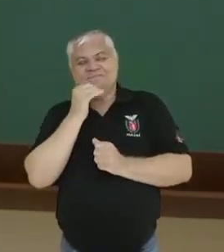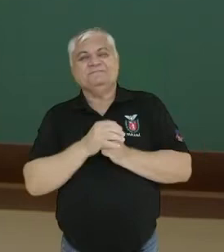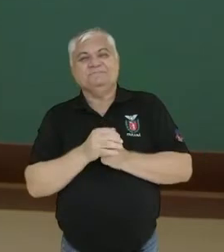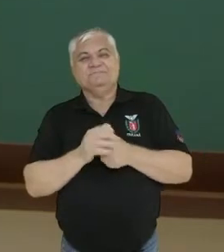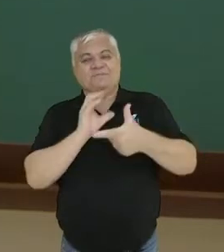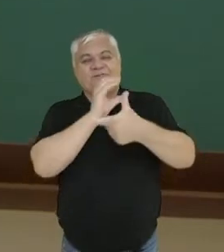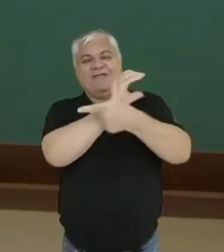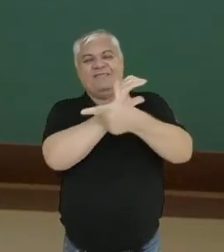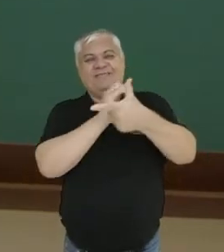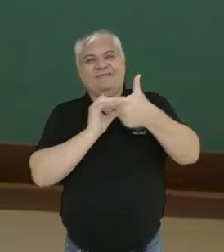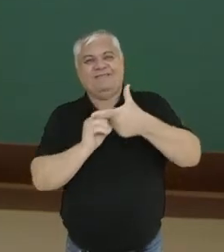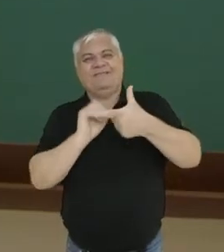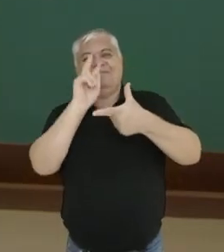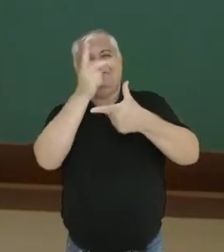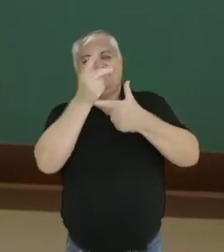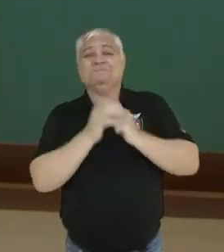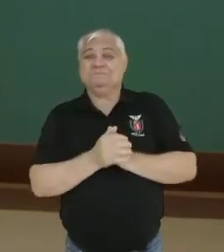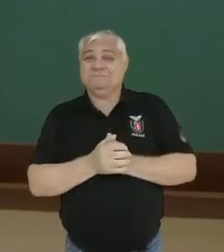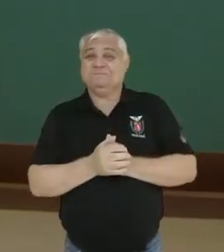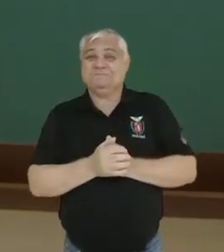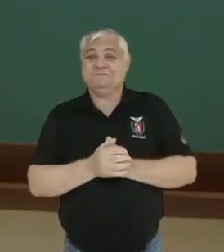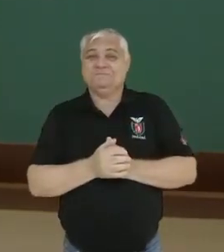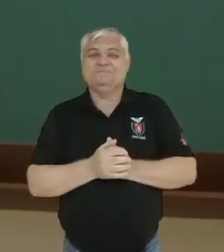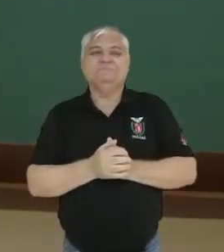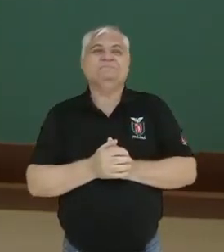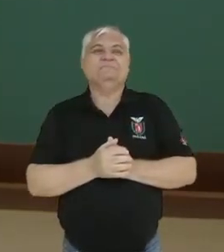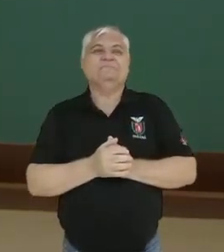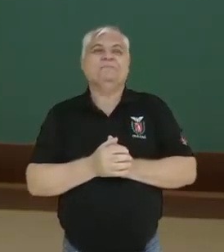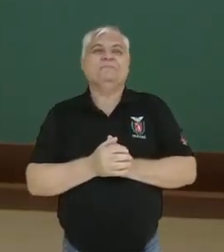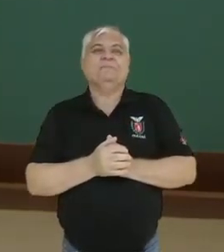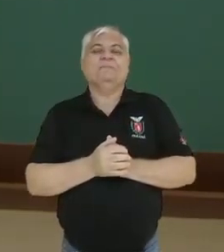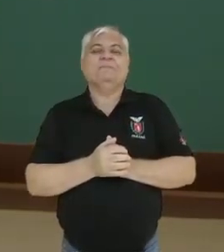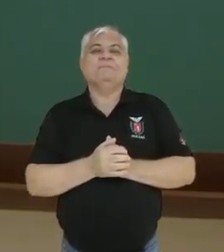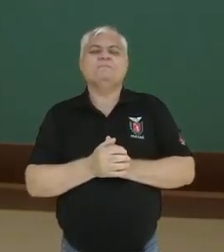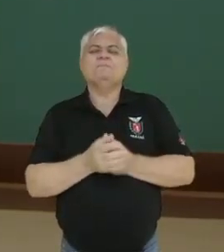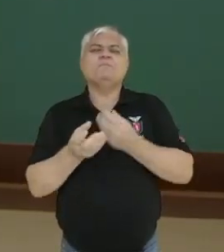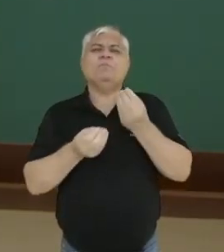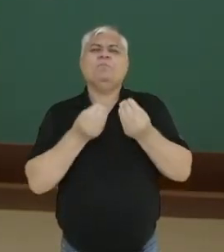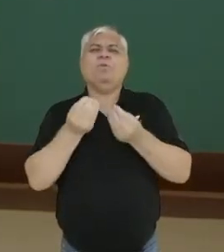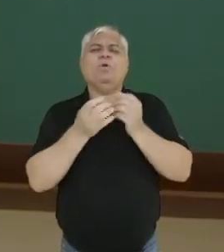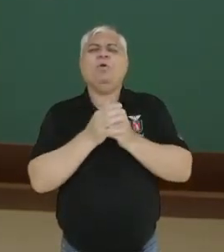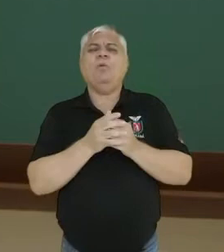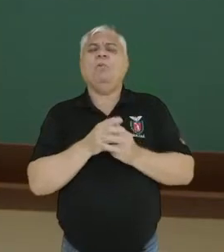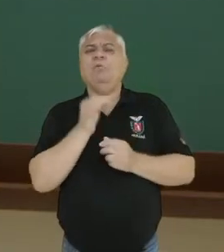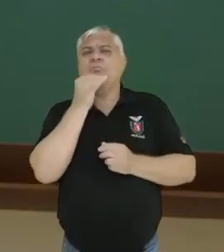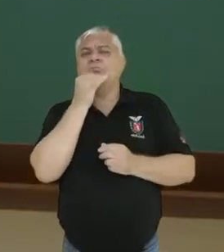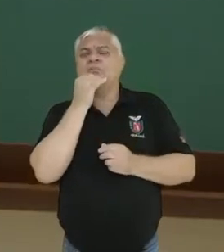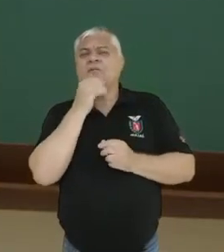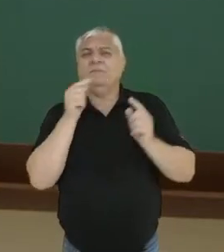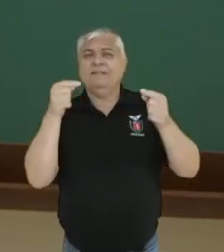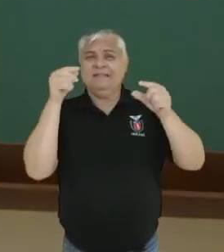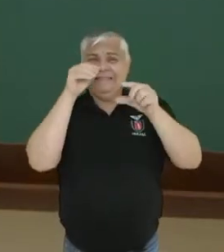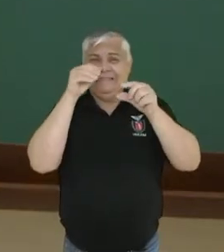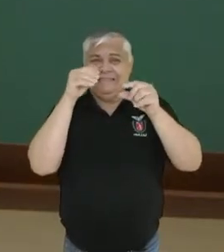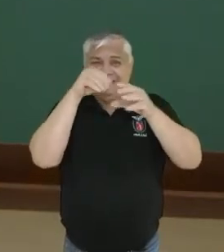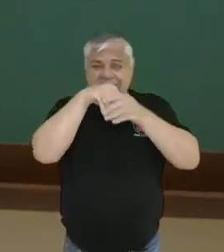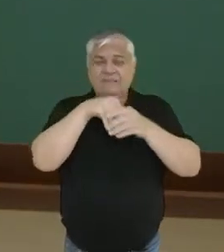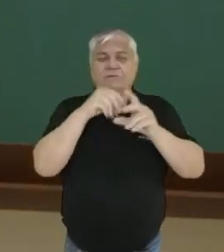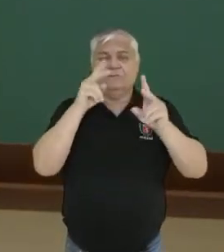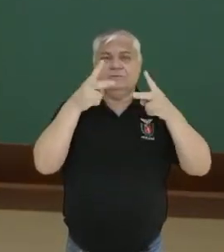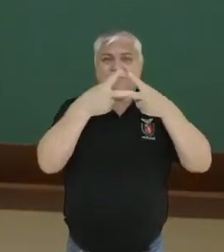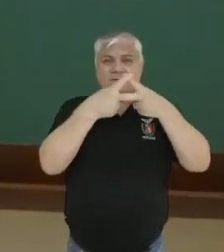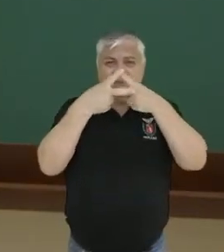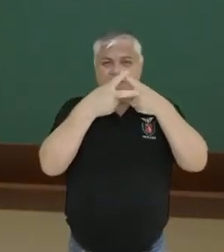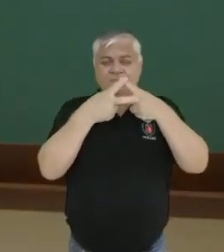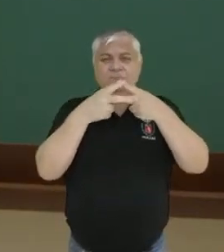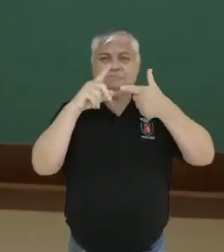ao quadrado mais o outro cateto ao quadrado. Então vamos lembrar algumas relações que eu tenho dentro do triângulo retângulo. Eu